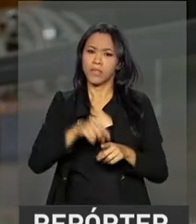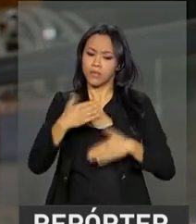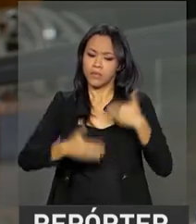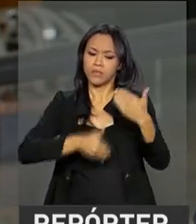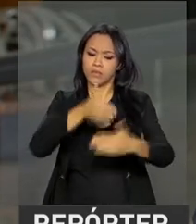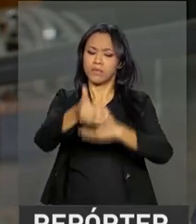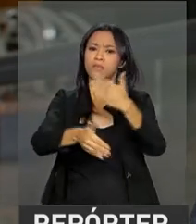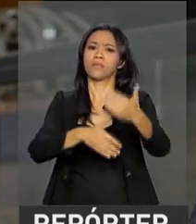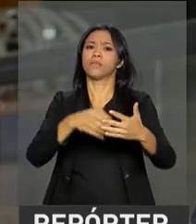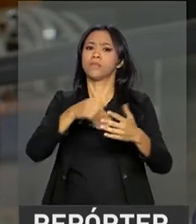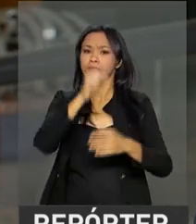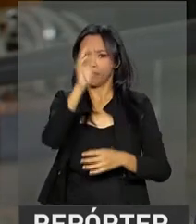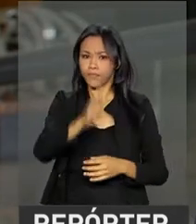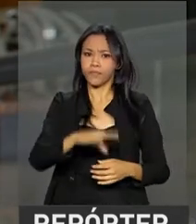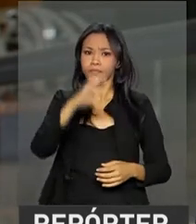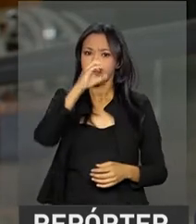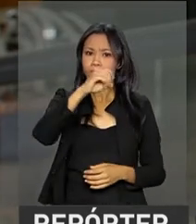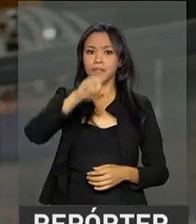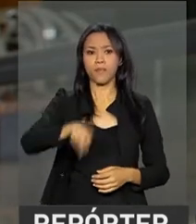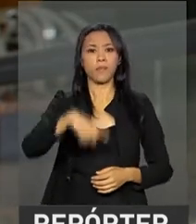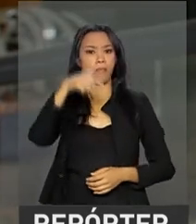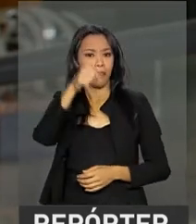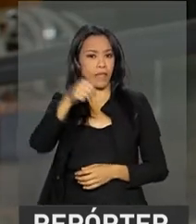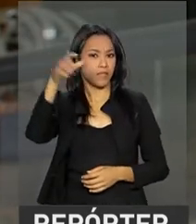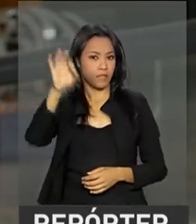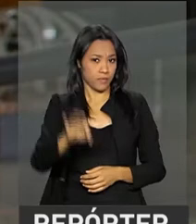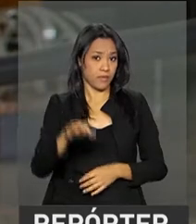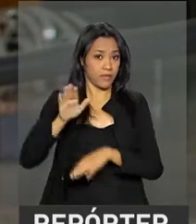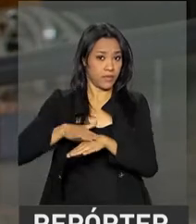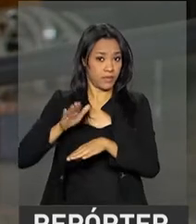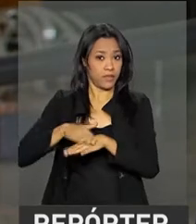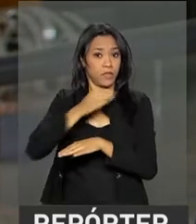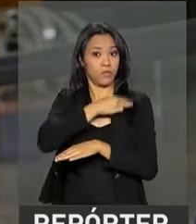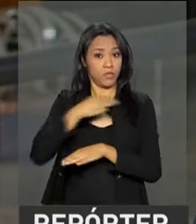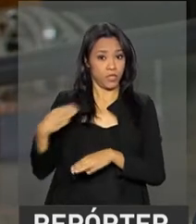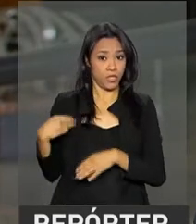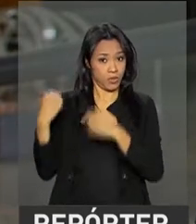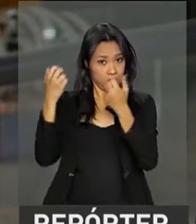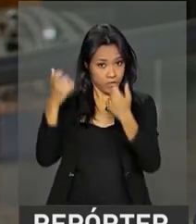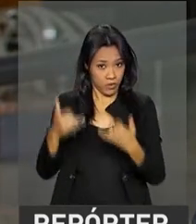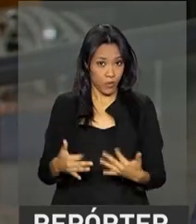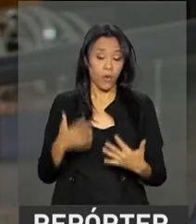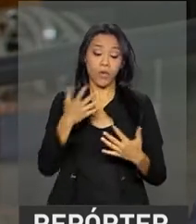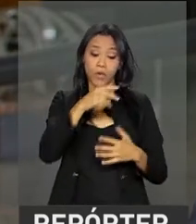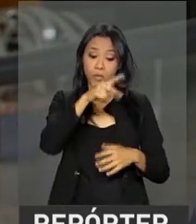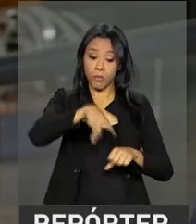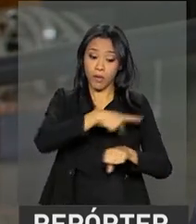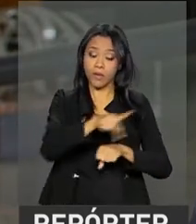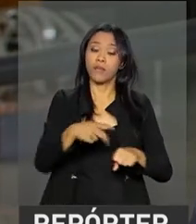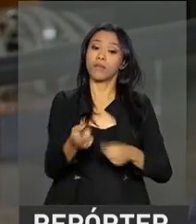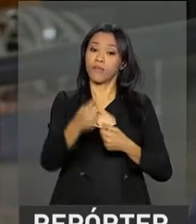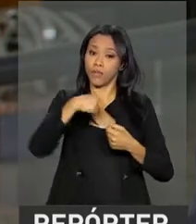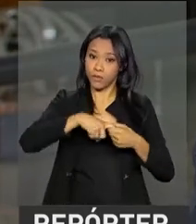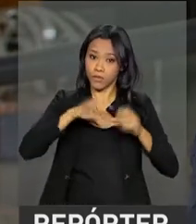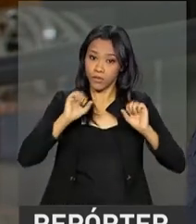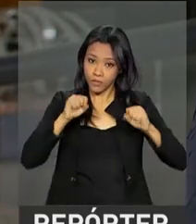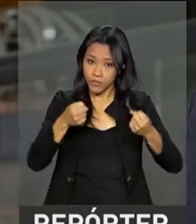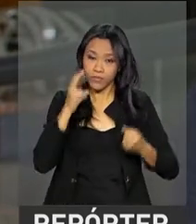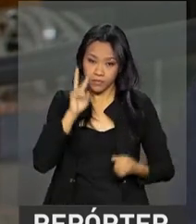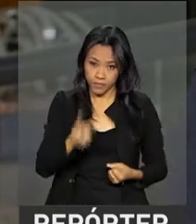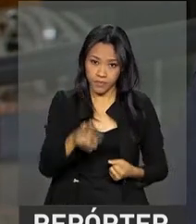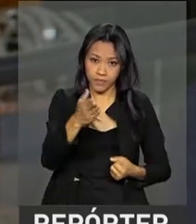em 0,7%. Segundo o ministro da Fazenda, o país está voltando à normalidade. Vamos